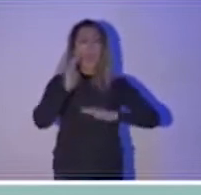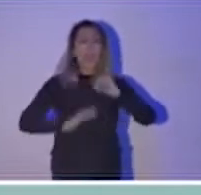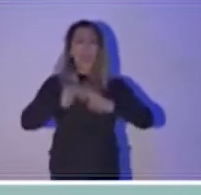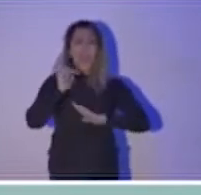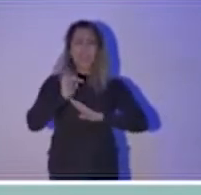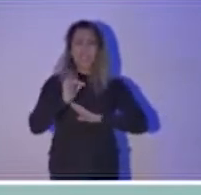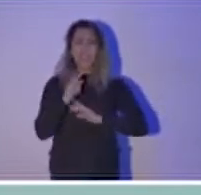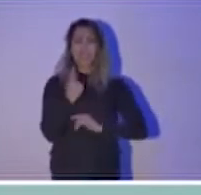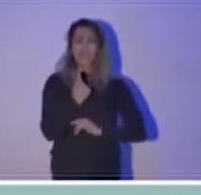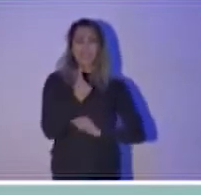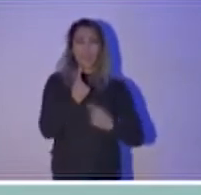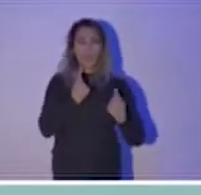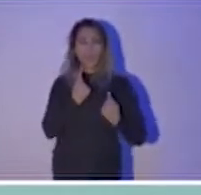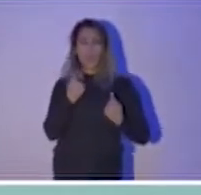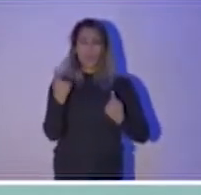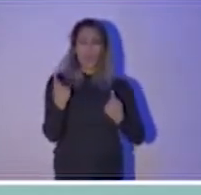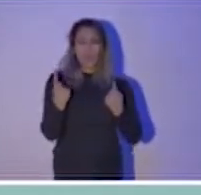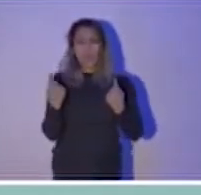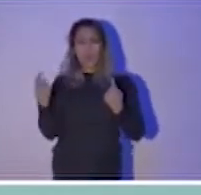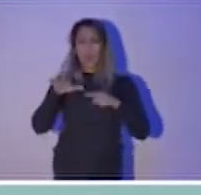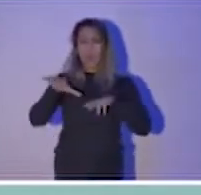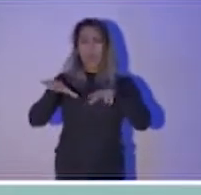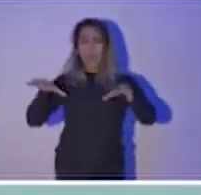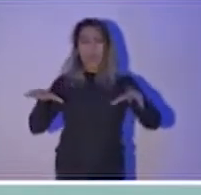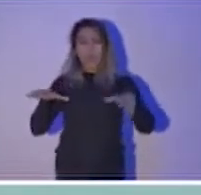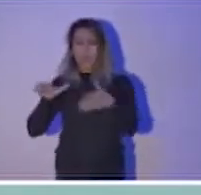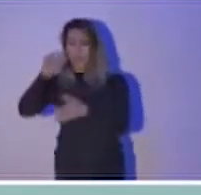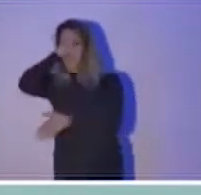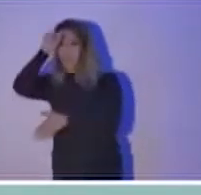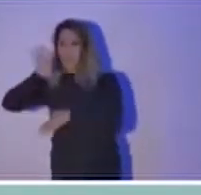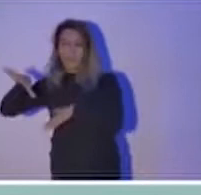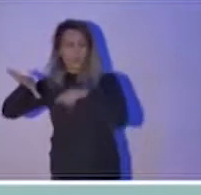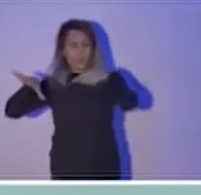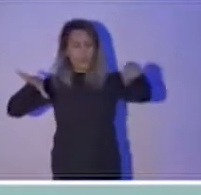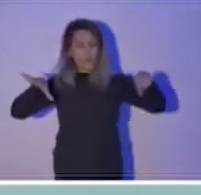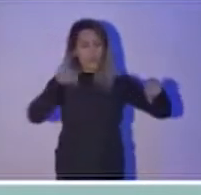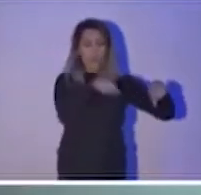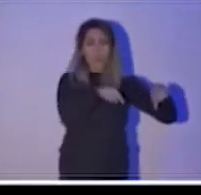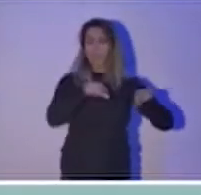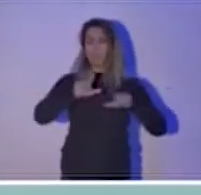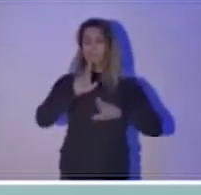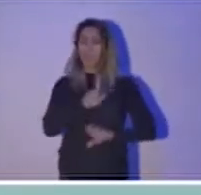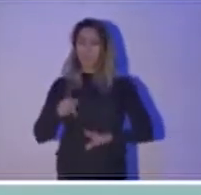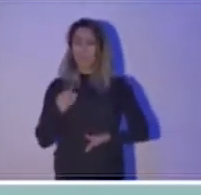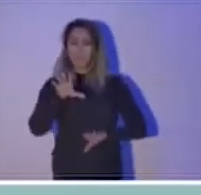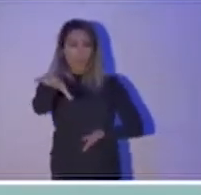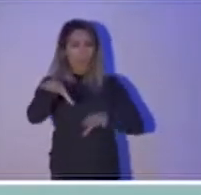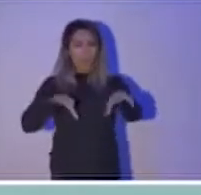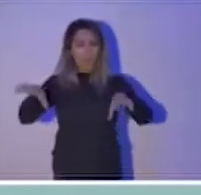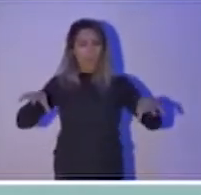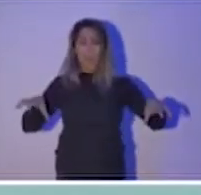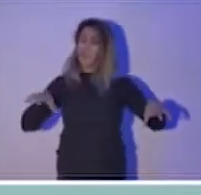o Estado se articula de um jeito, a prefeitura se organiza de outro e o professor atua de outra maneira ainda, a pergunta